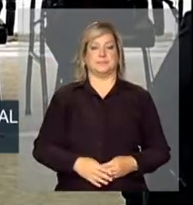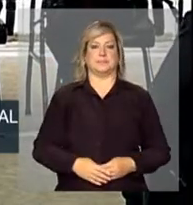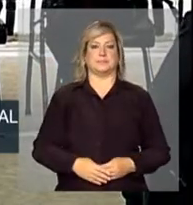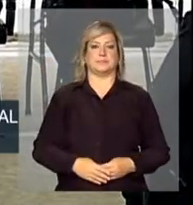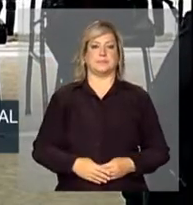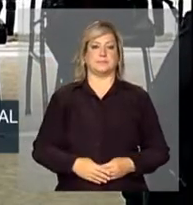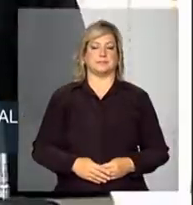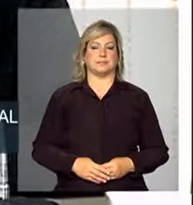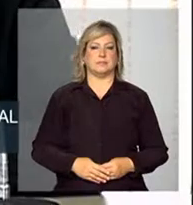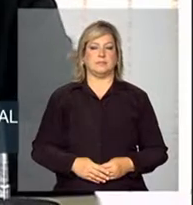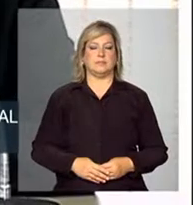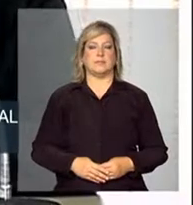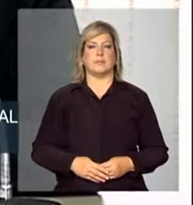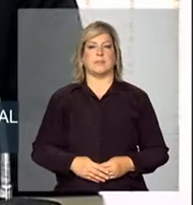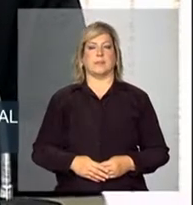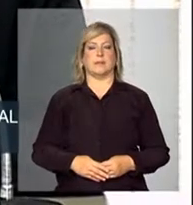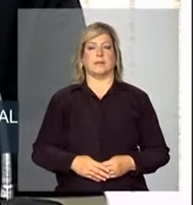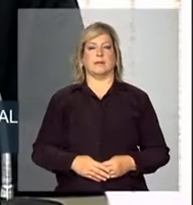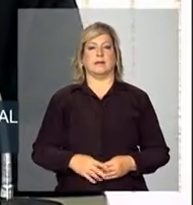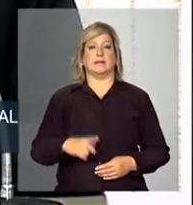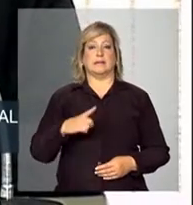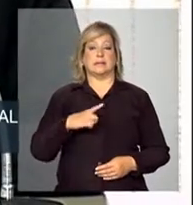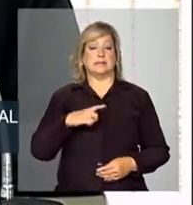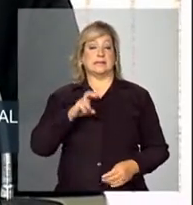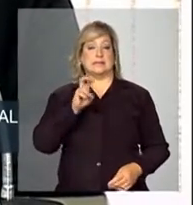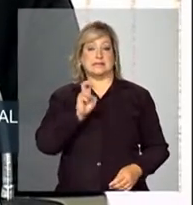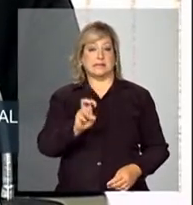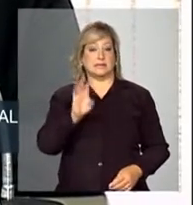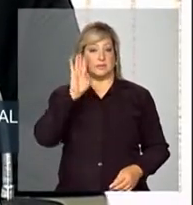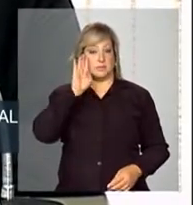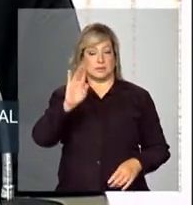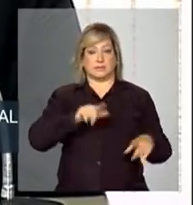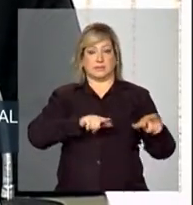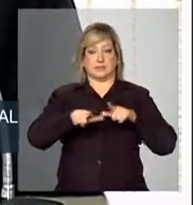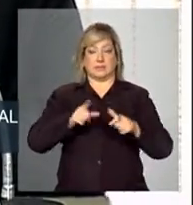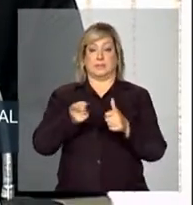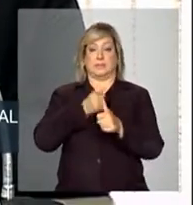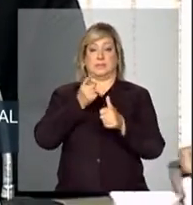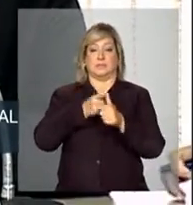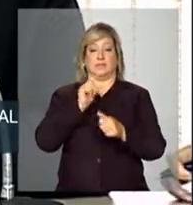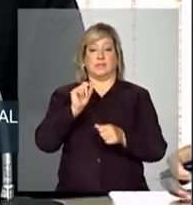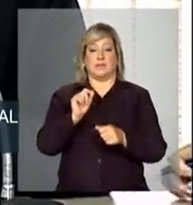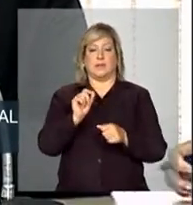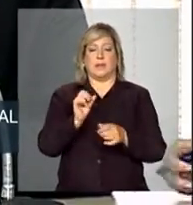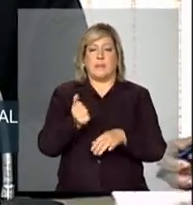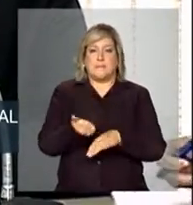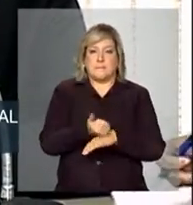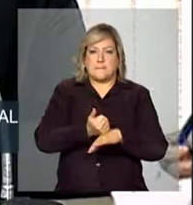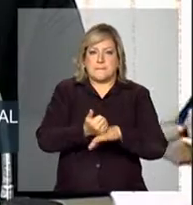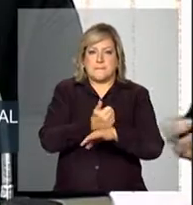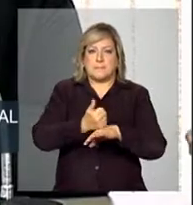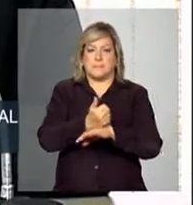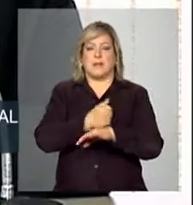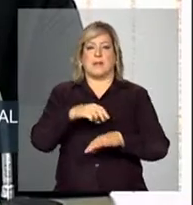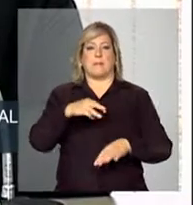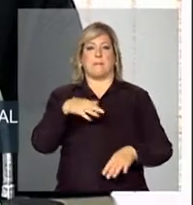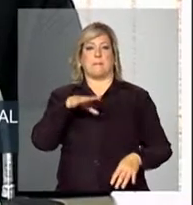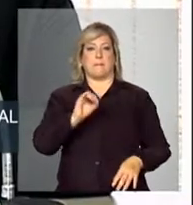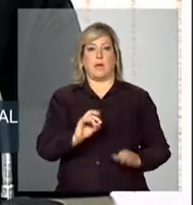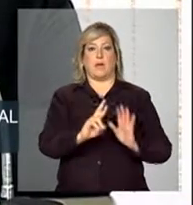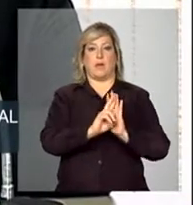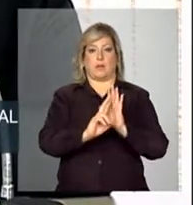matéria ficou 5 a 5 linhas Operativa ação em primeiro lugar o aperfeiçoamento do marco